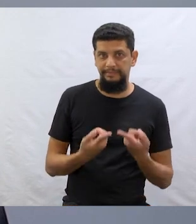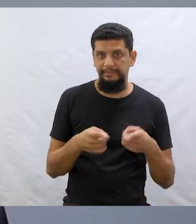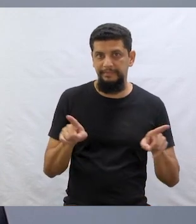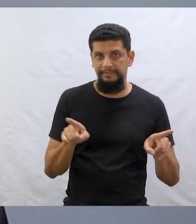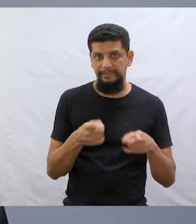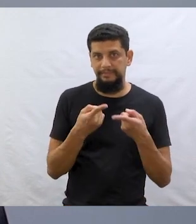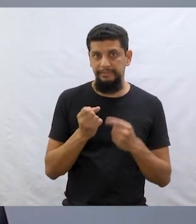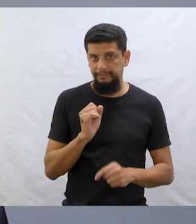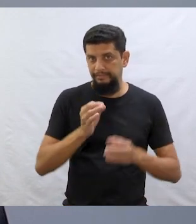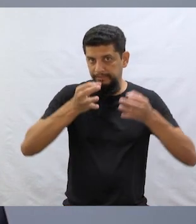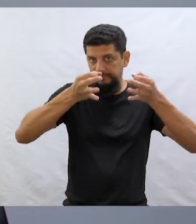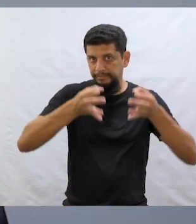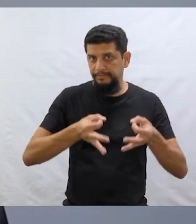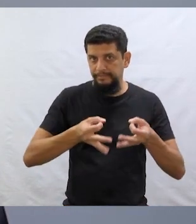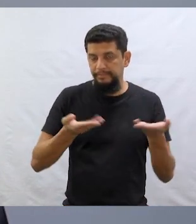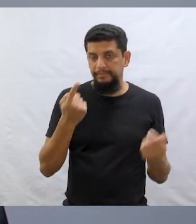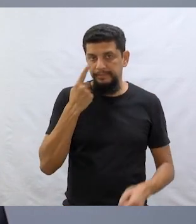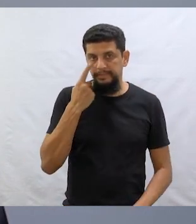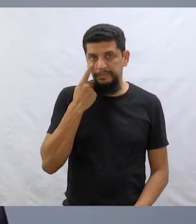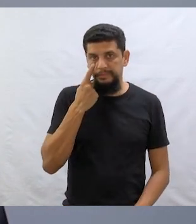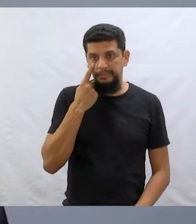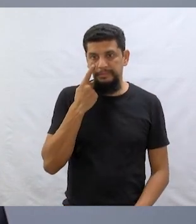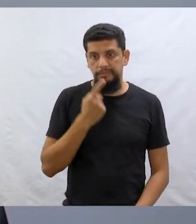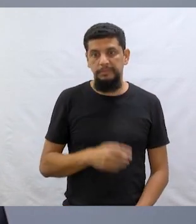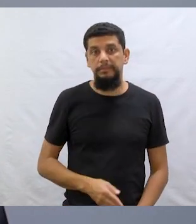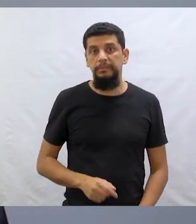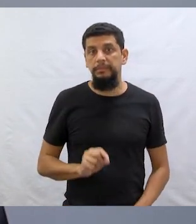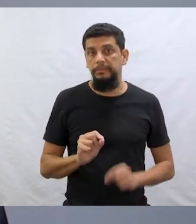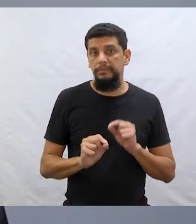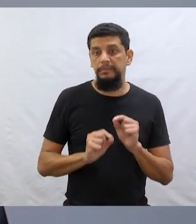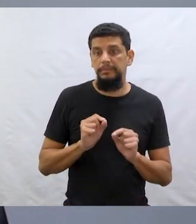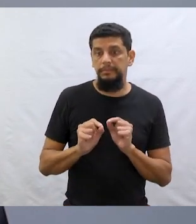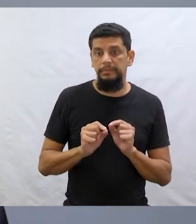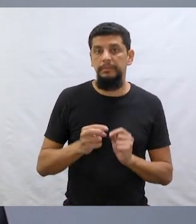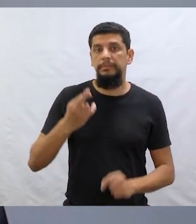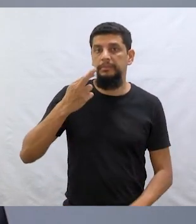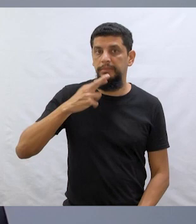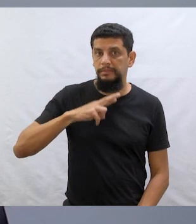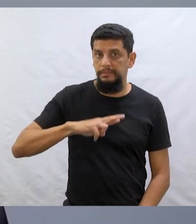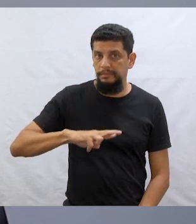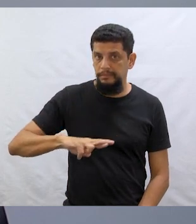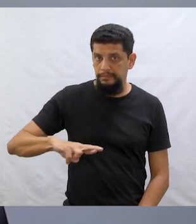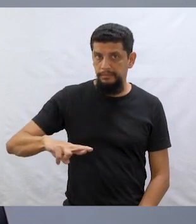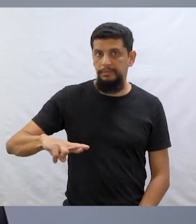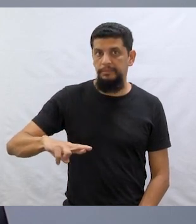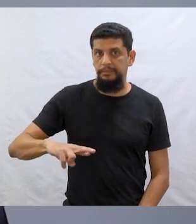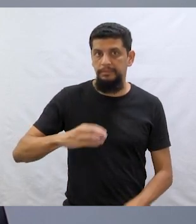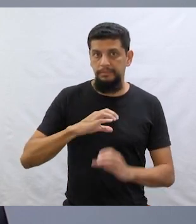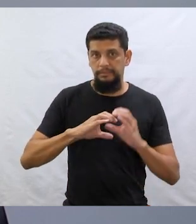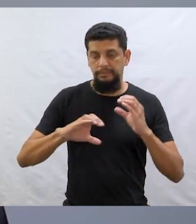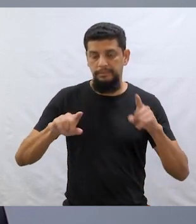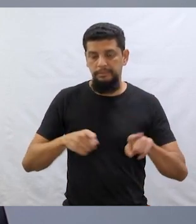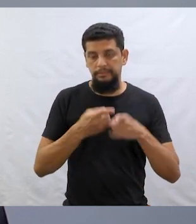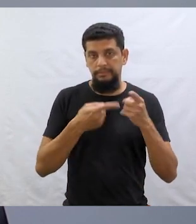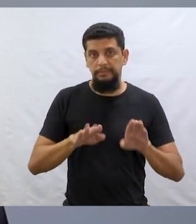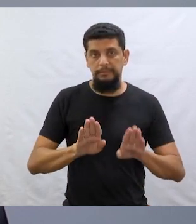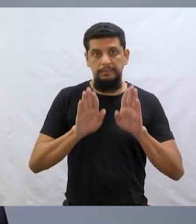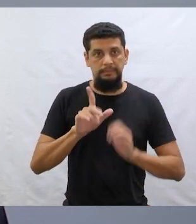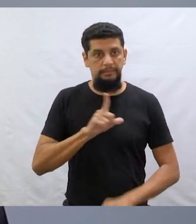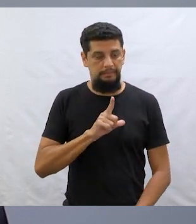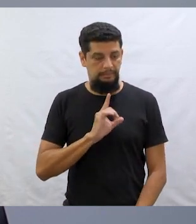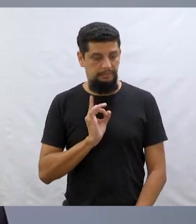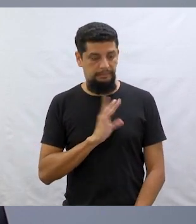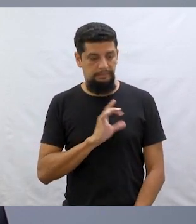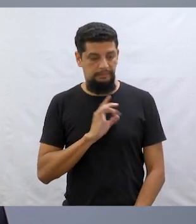musiquinha, certo? Olha lá. E repete novamente. Mas tem muito